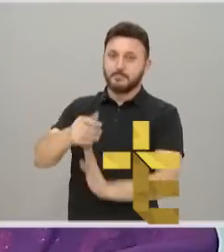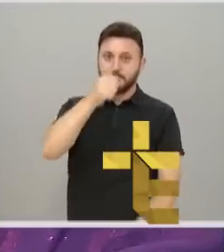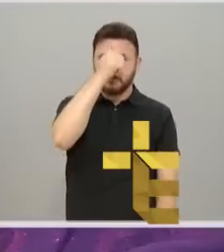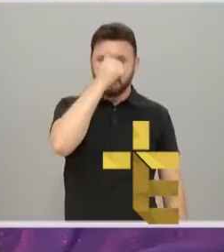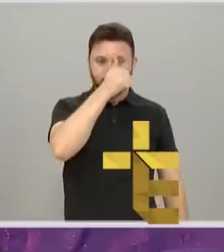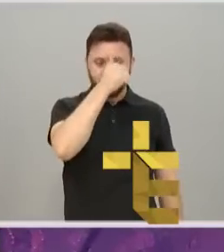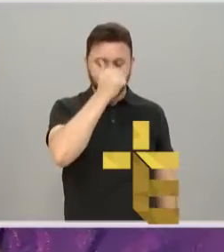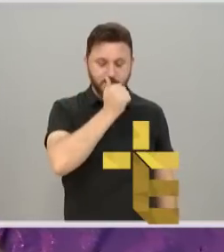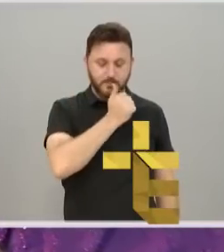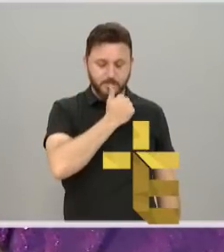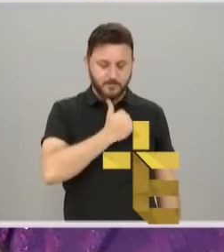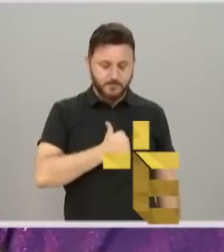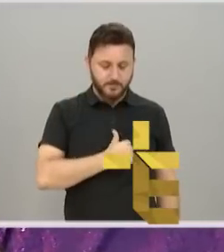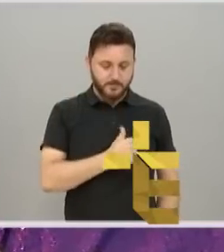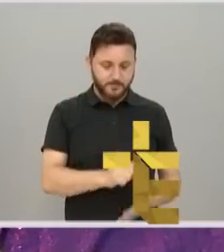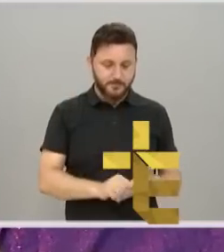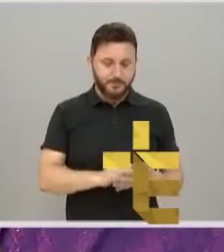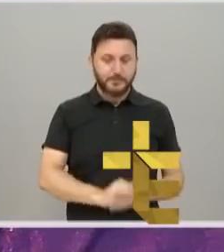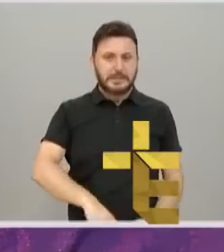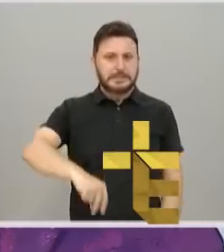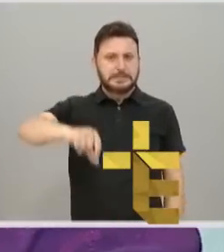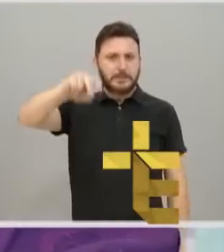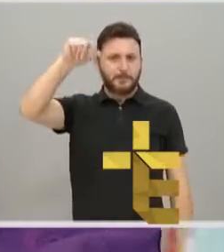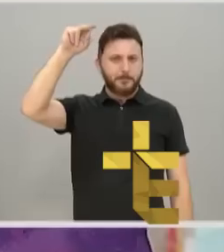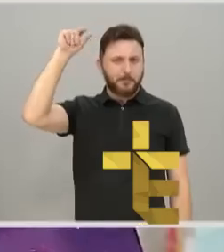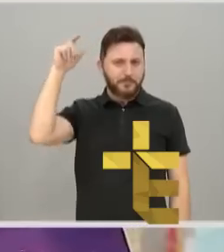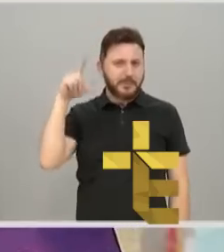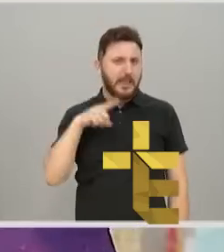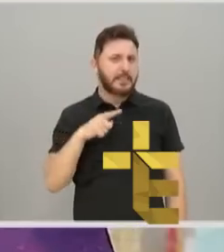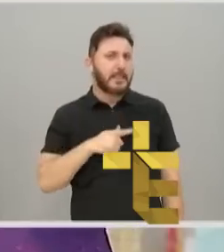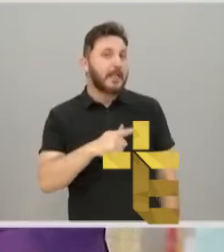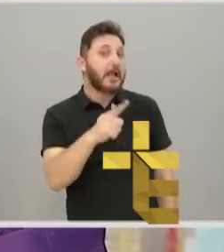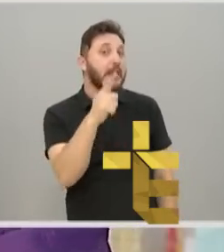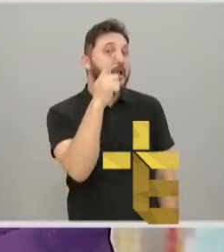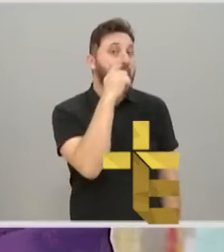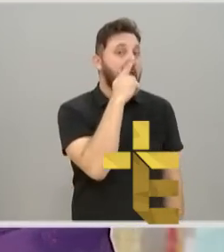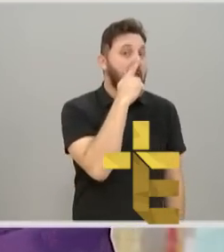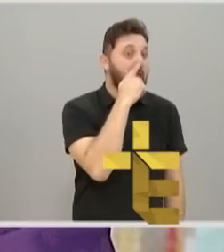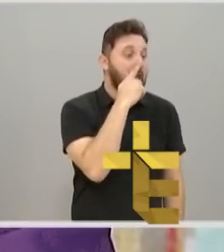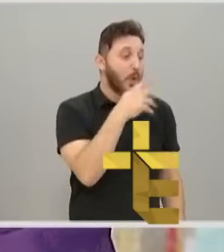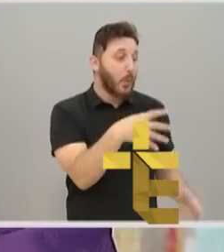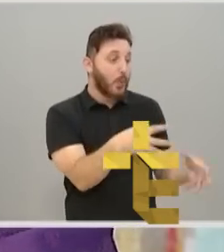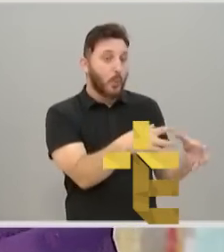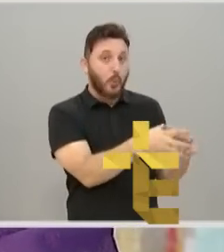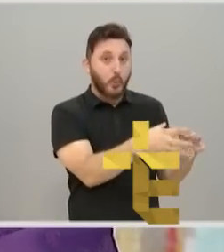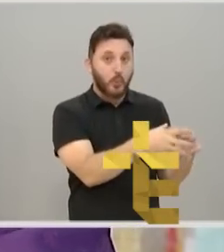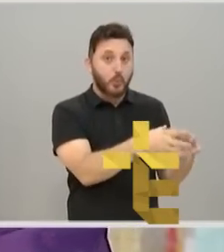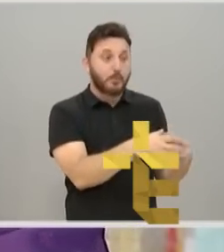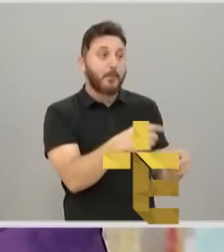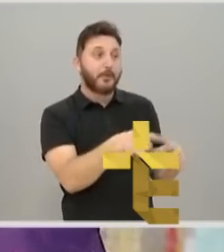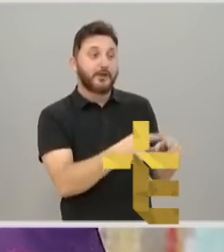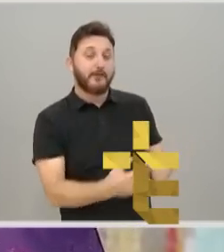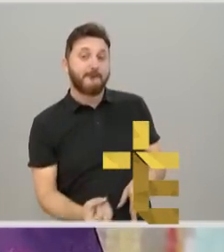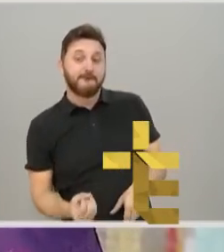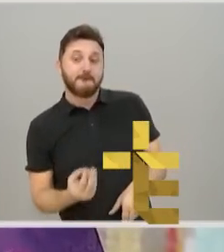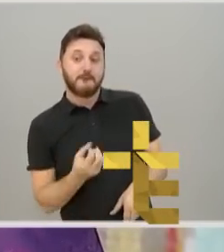Naquele tempo, havia alguns gregos entre os que tinham subido a Jerusalém para